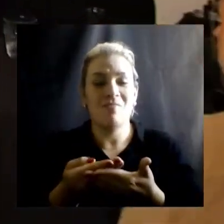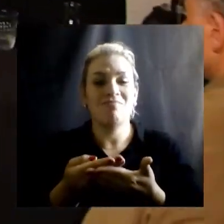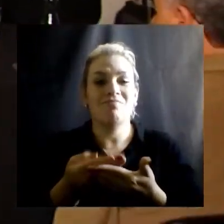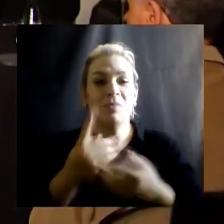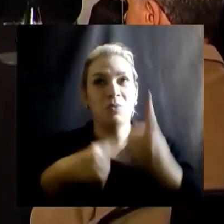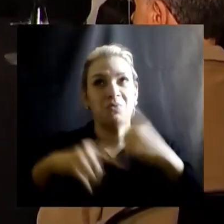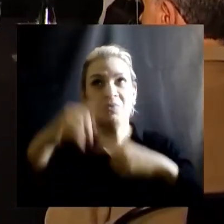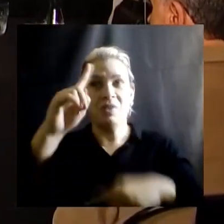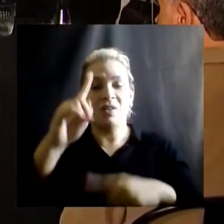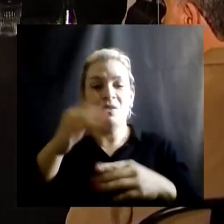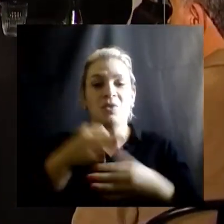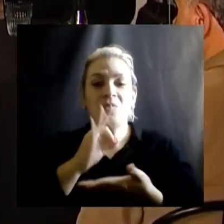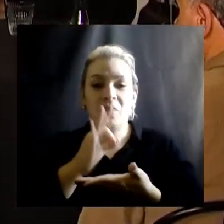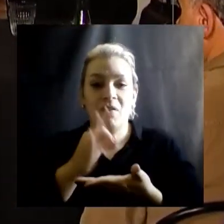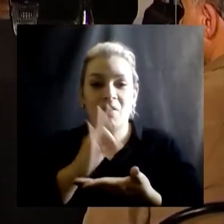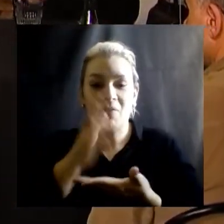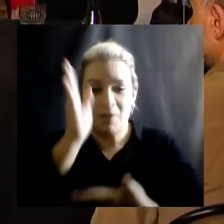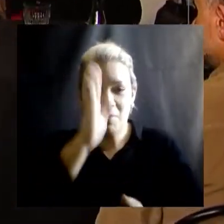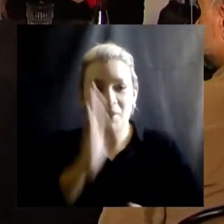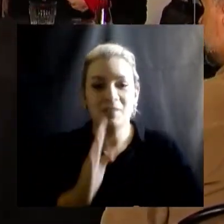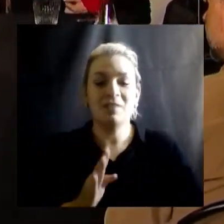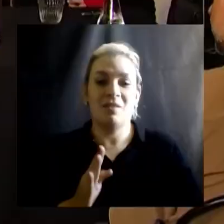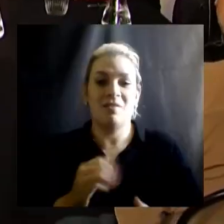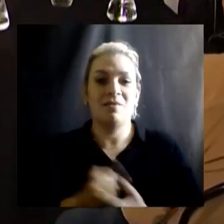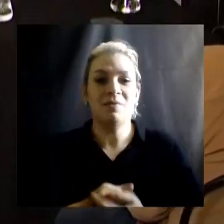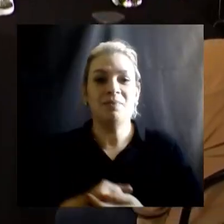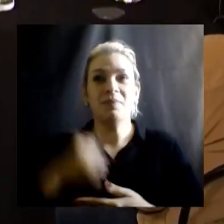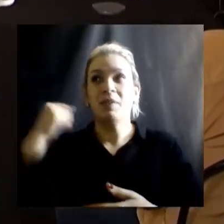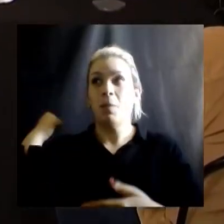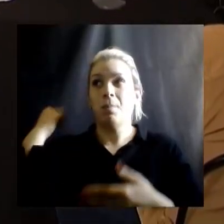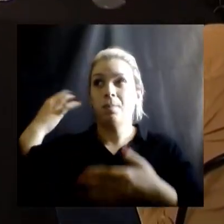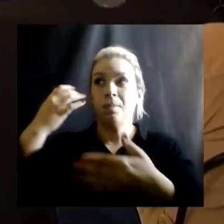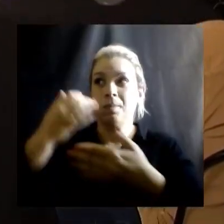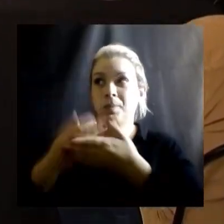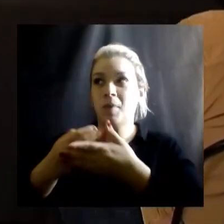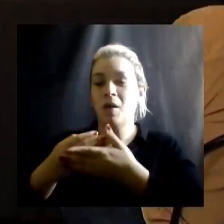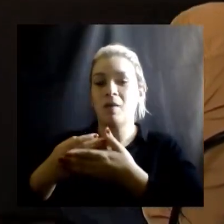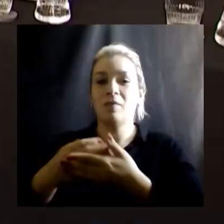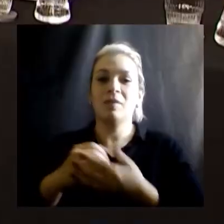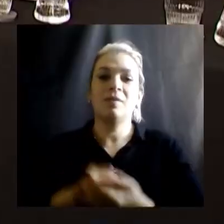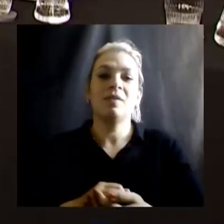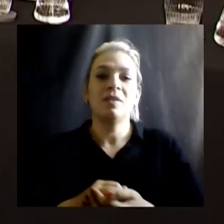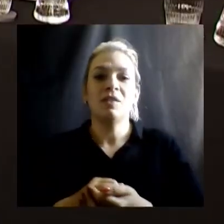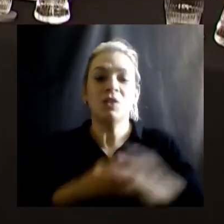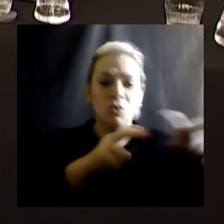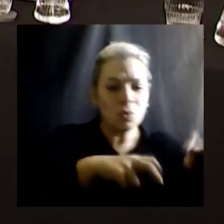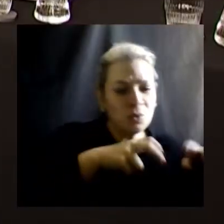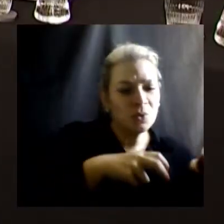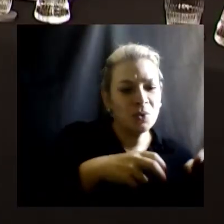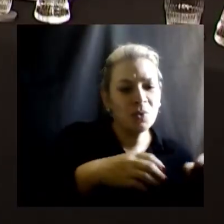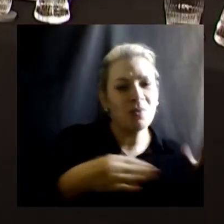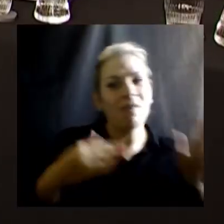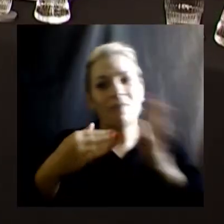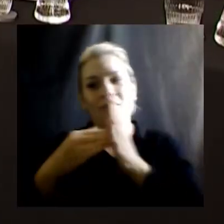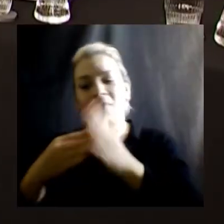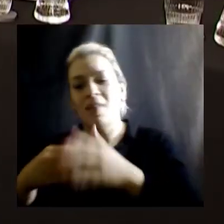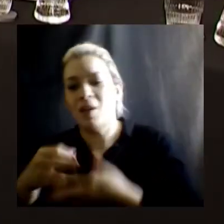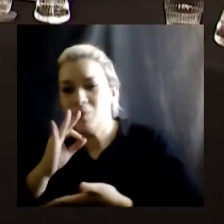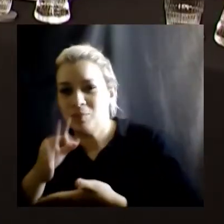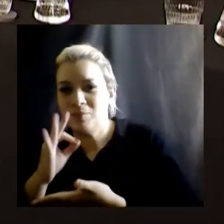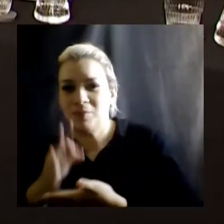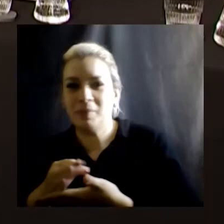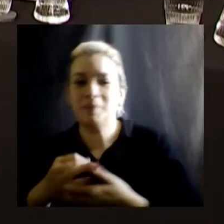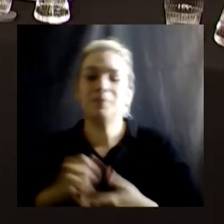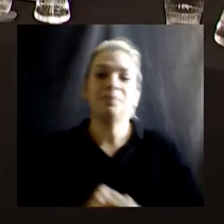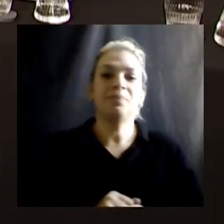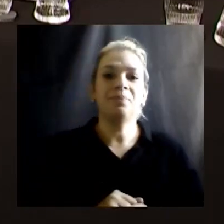brasileiro, desde a produção até a xícara servida ao consumidor. Eu acho que a Abigail nasceu realmente para ser